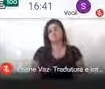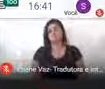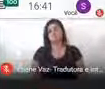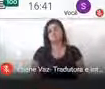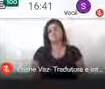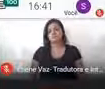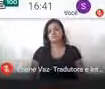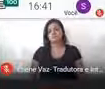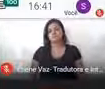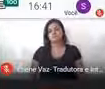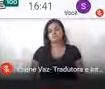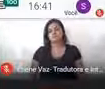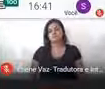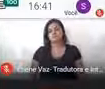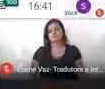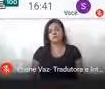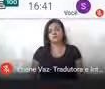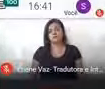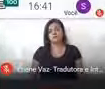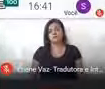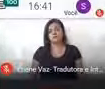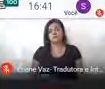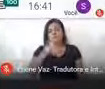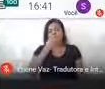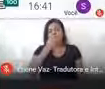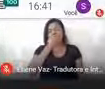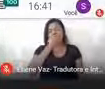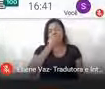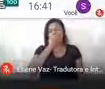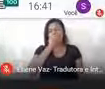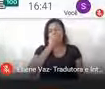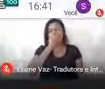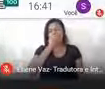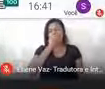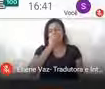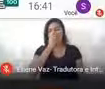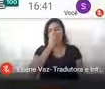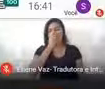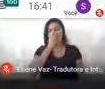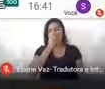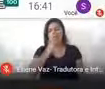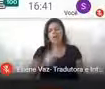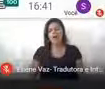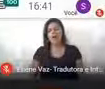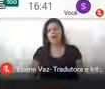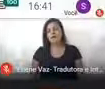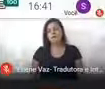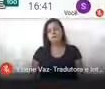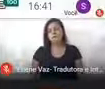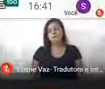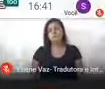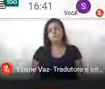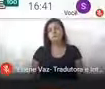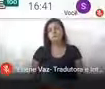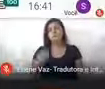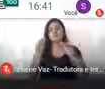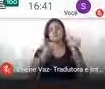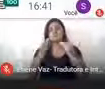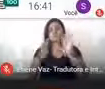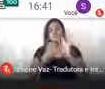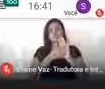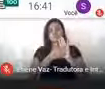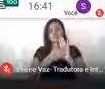Então, como surgiu essa proposta? Essa proposta surgiu justamente a partir dos nossos